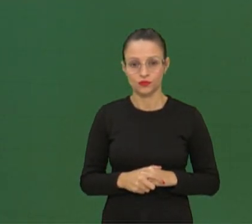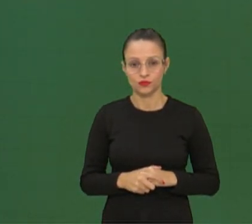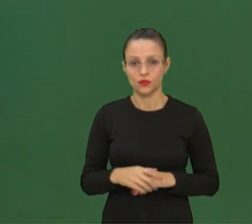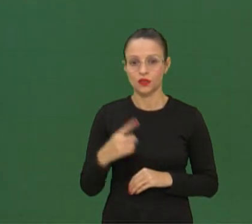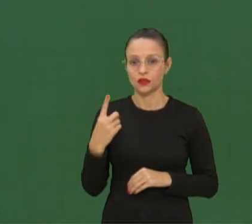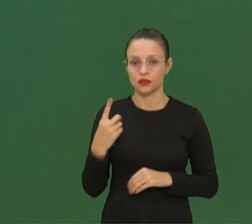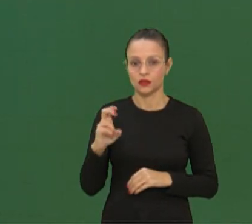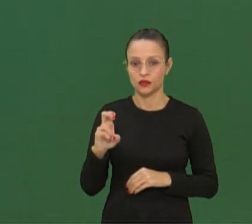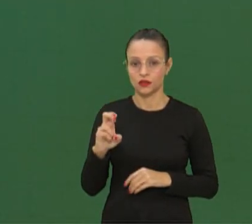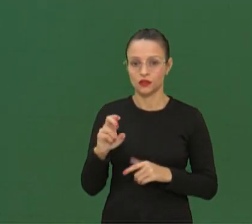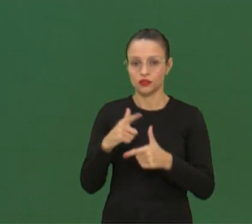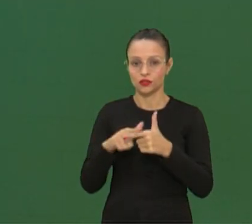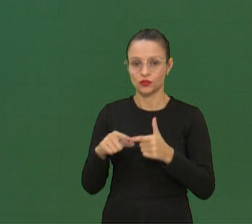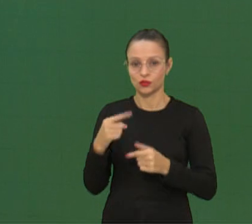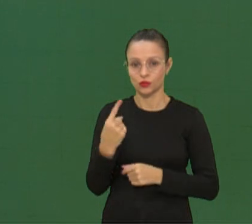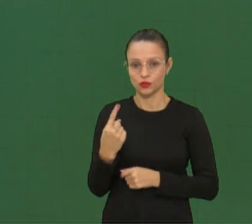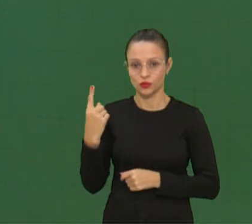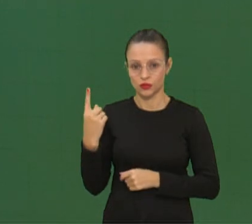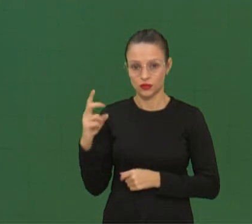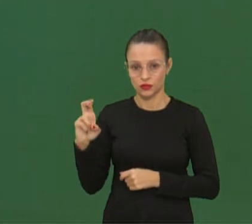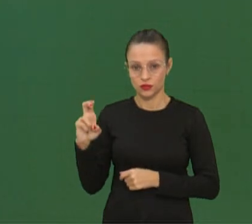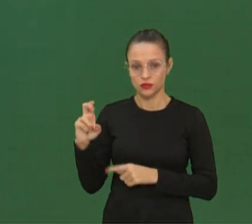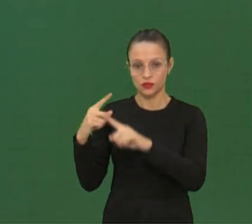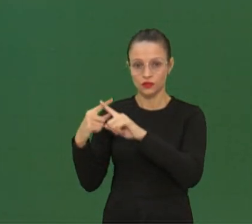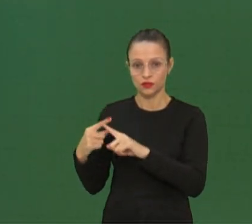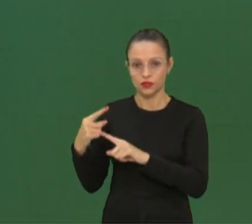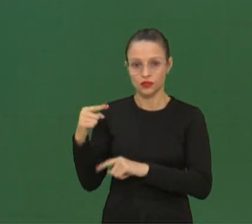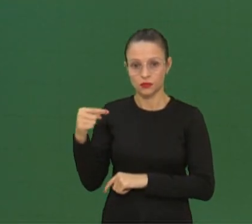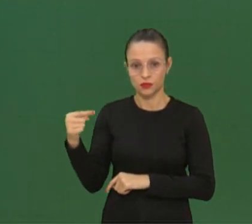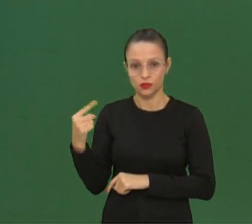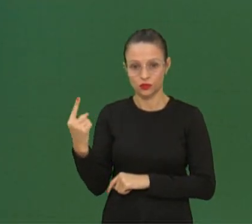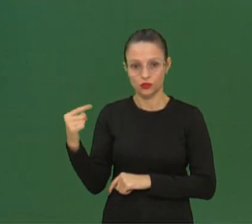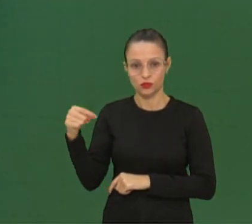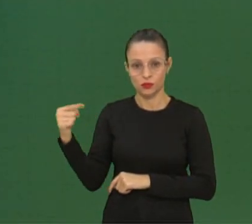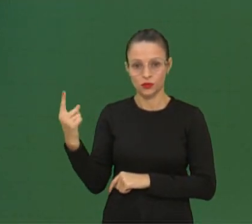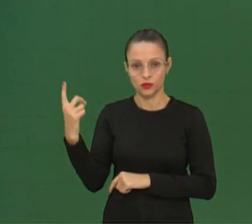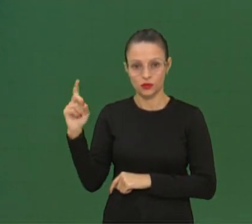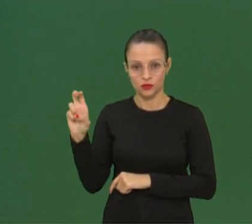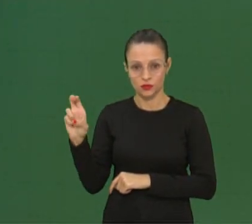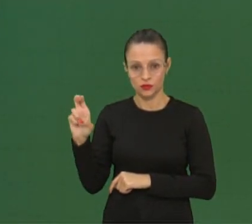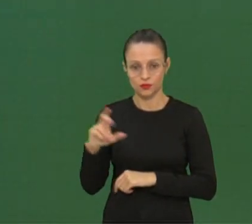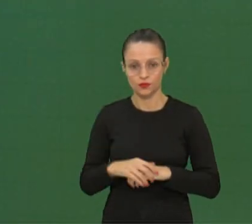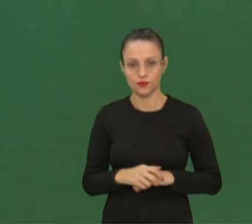15 dividido por 1 dá 15, e 15 vezes menos 1, menos 15.